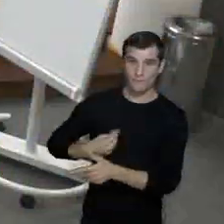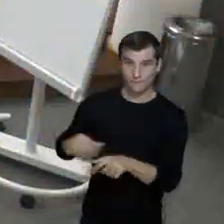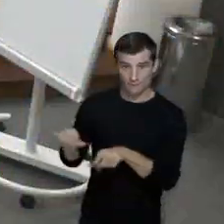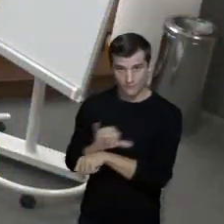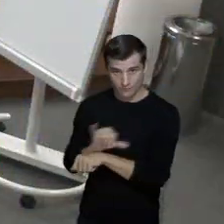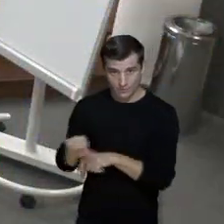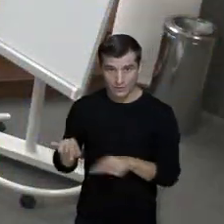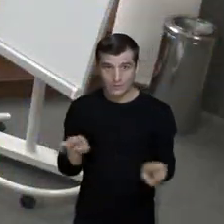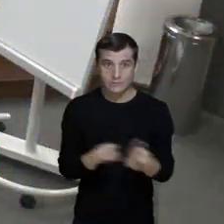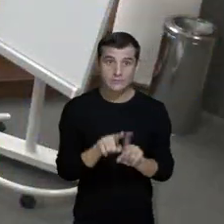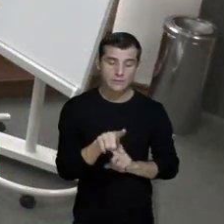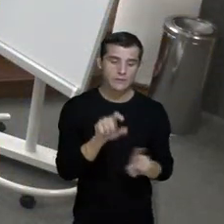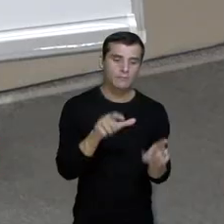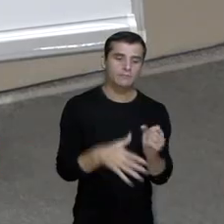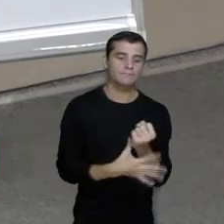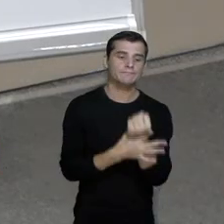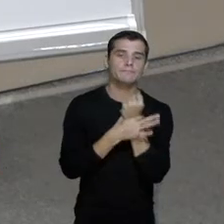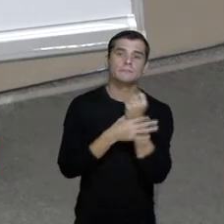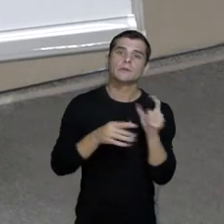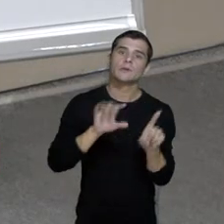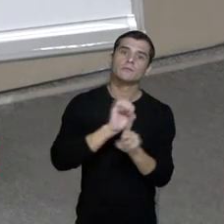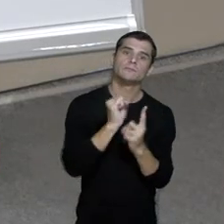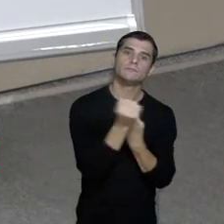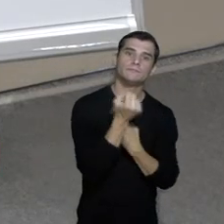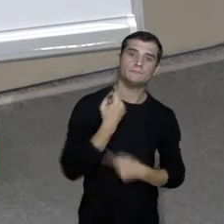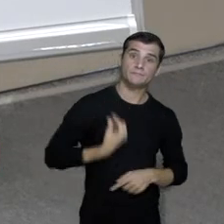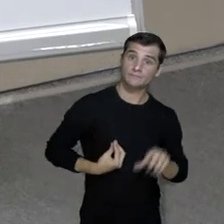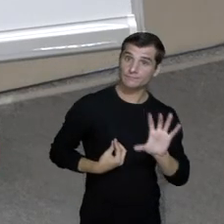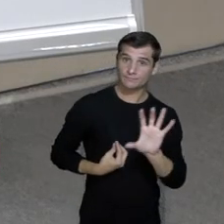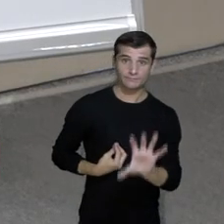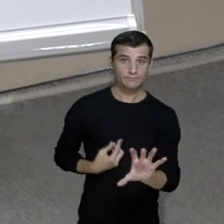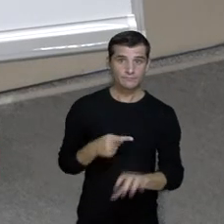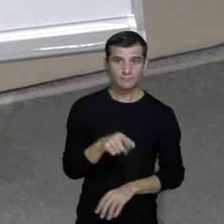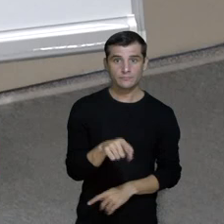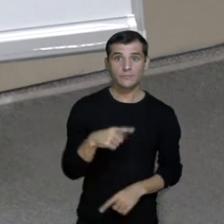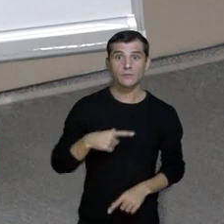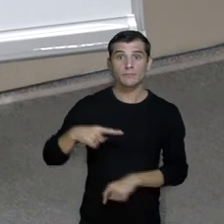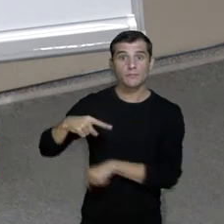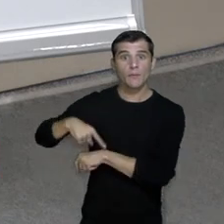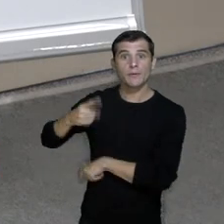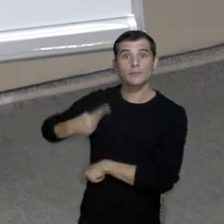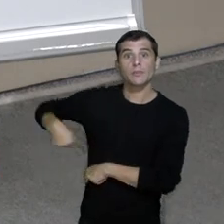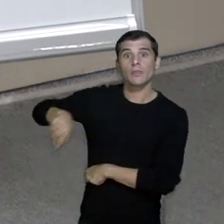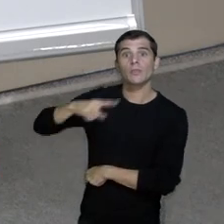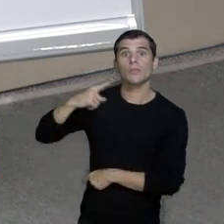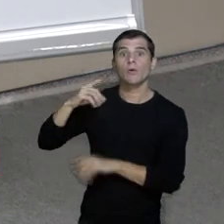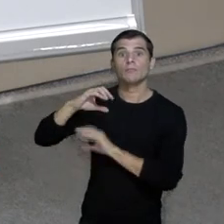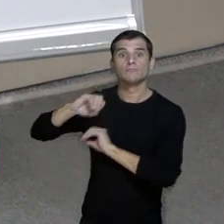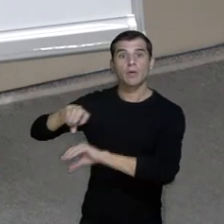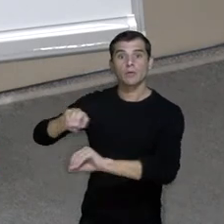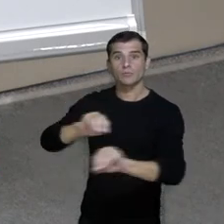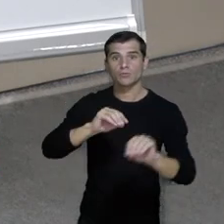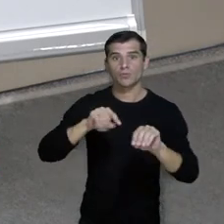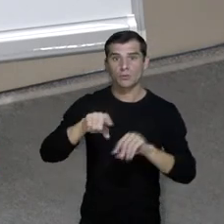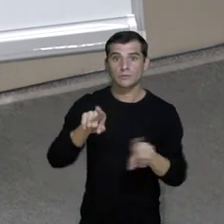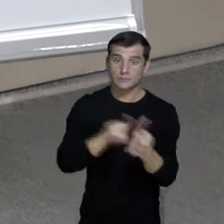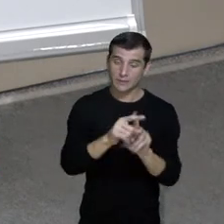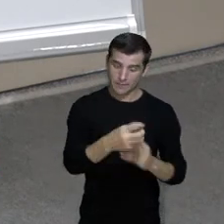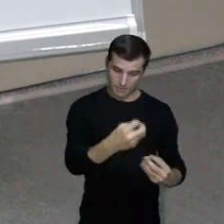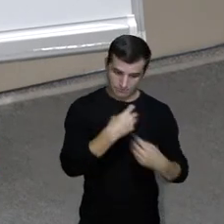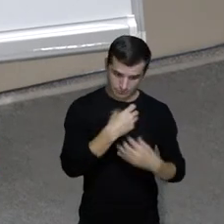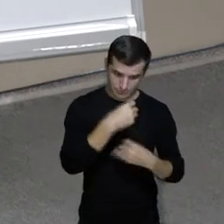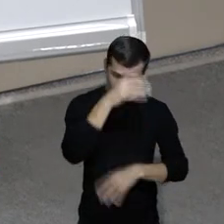só ela é no momento que a gente educa e é educado e nessa nesse movimento a as